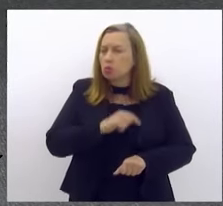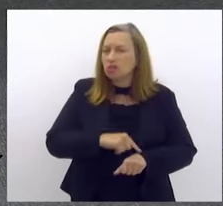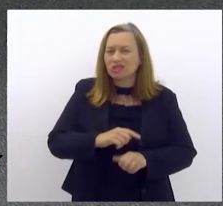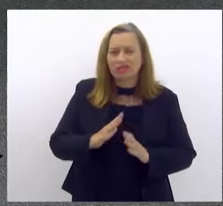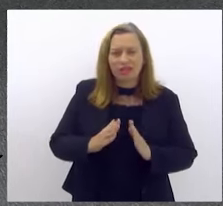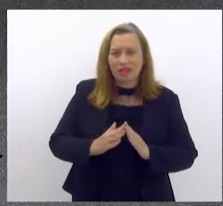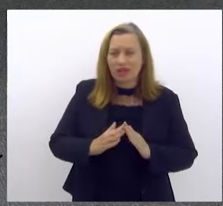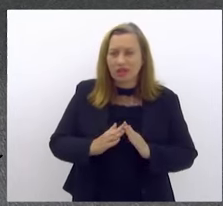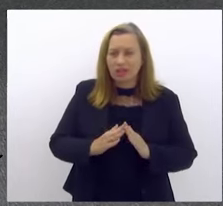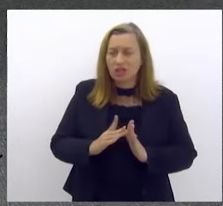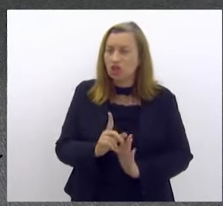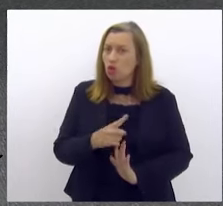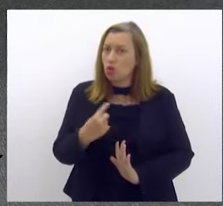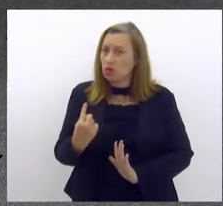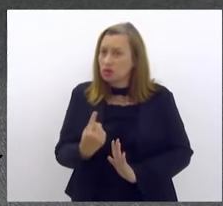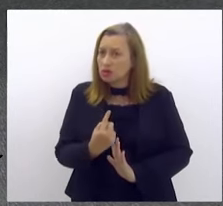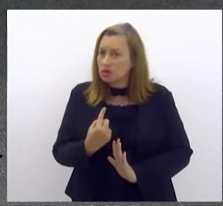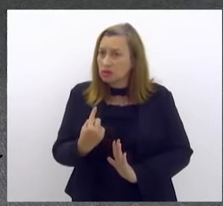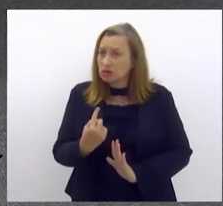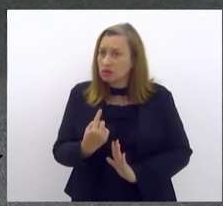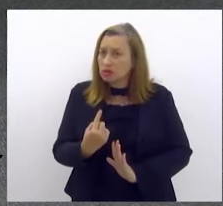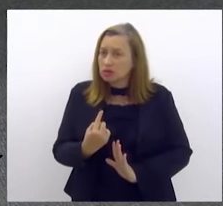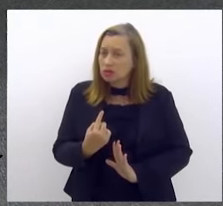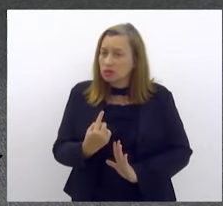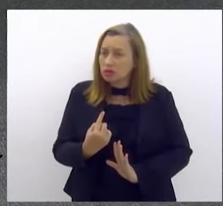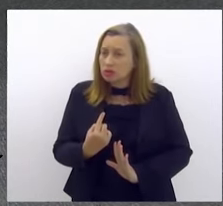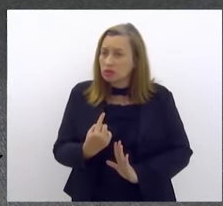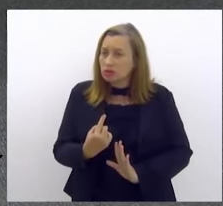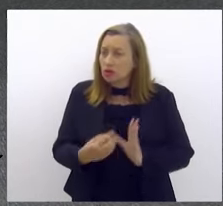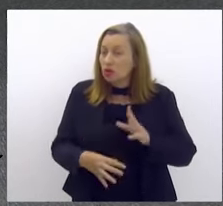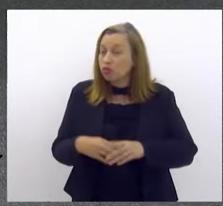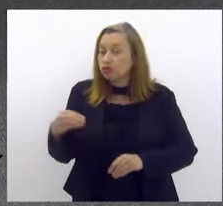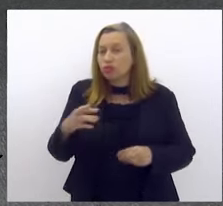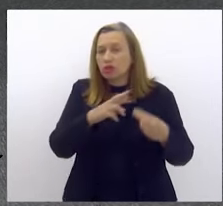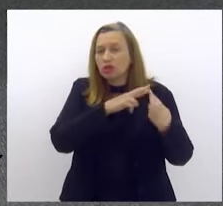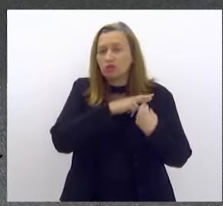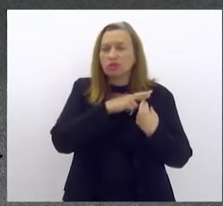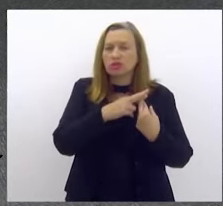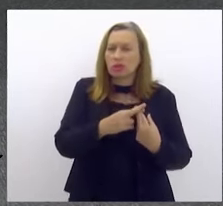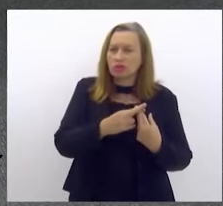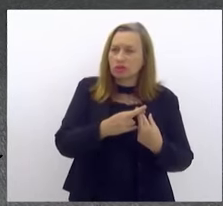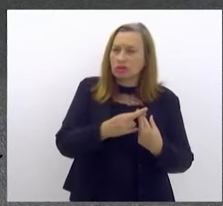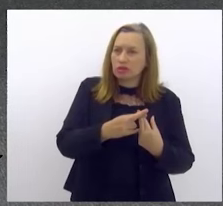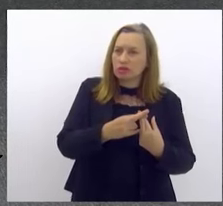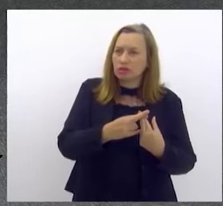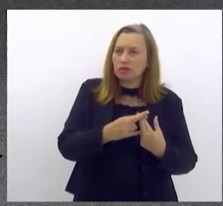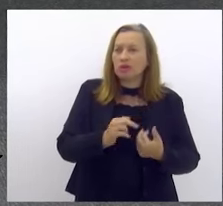casa, nós fugimos à responsabilidade do que